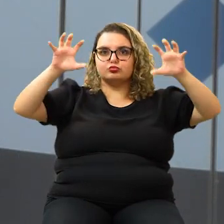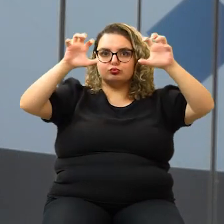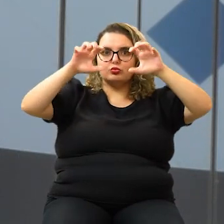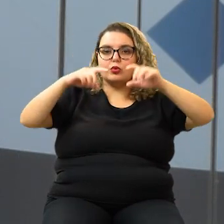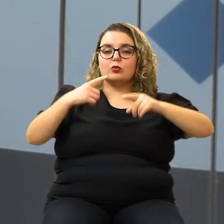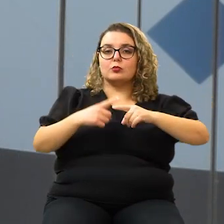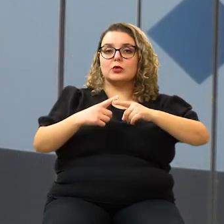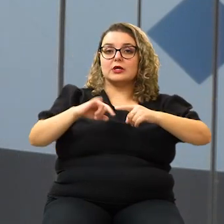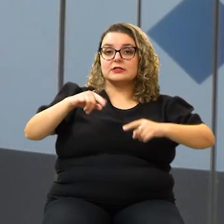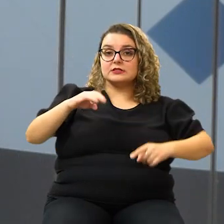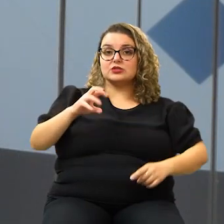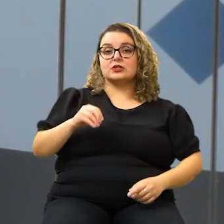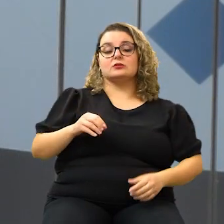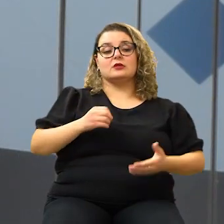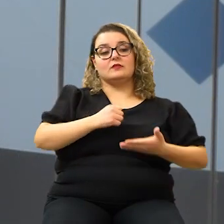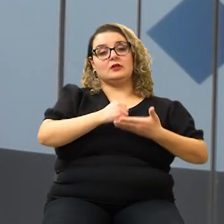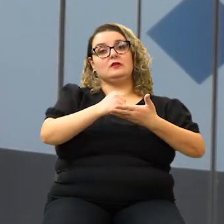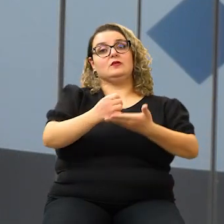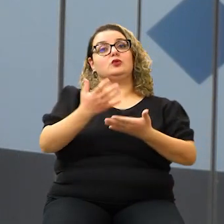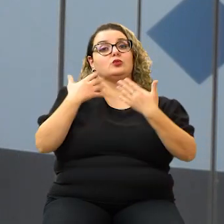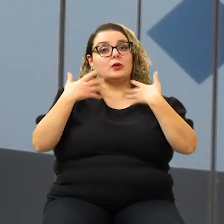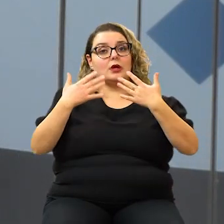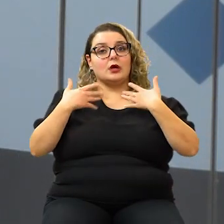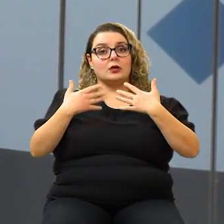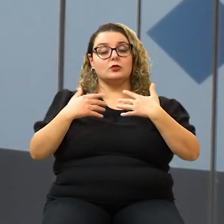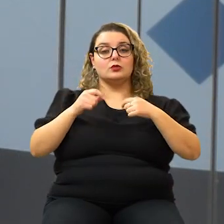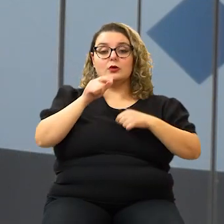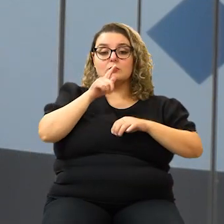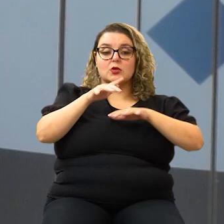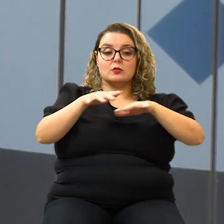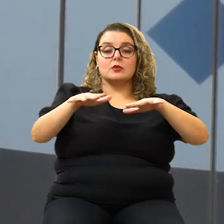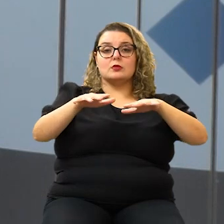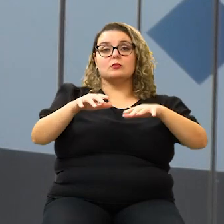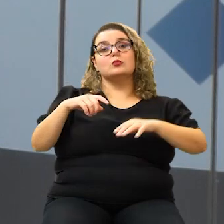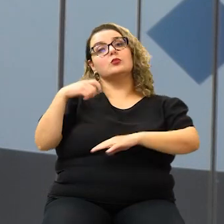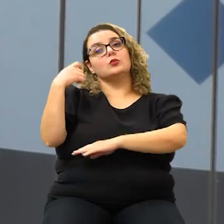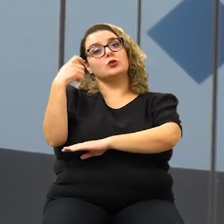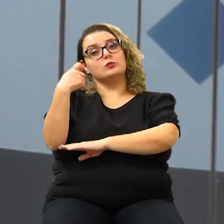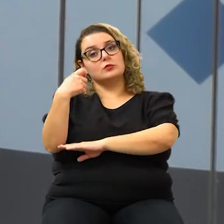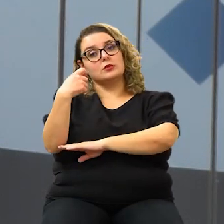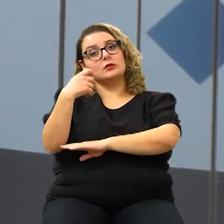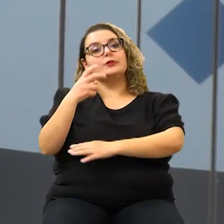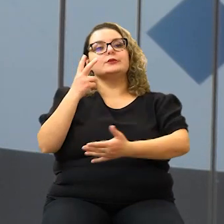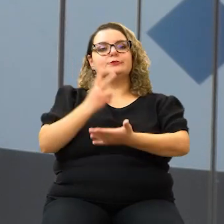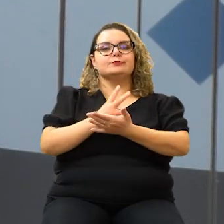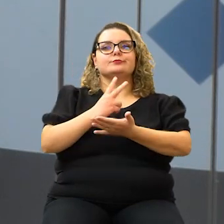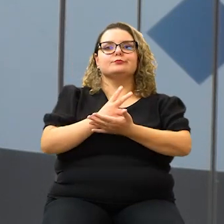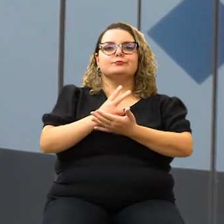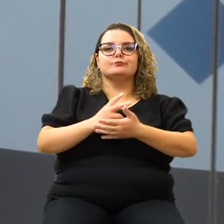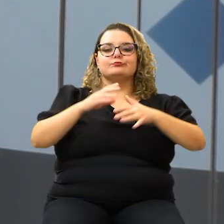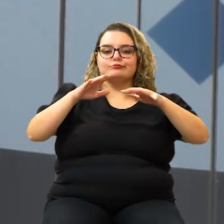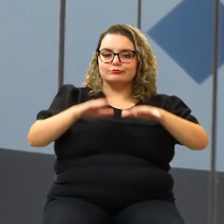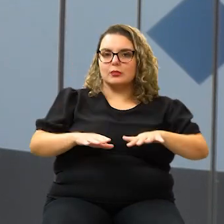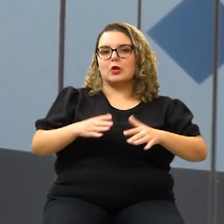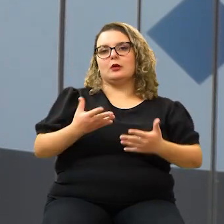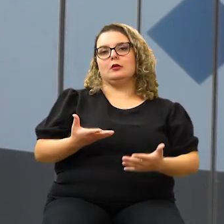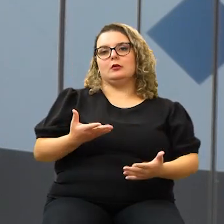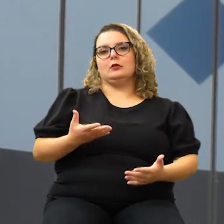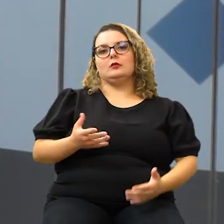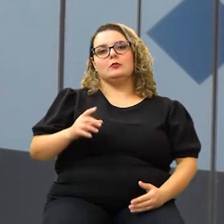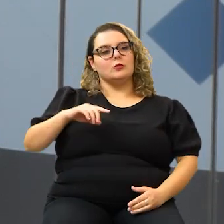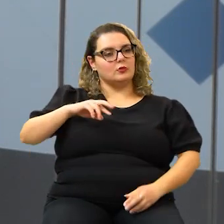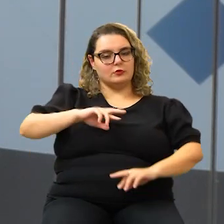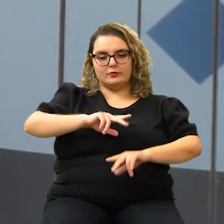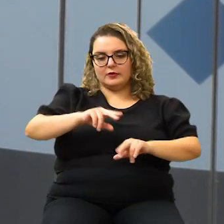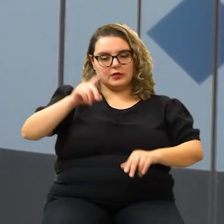estava transportando esse calor e umidade exatamente para o Rio Grande do Sul e ficando persistente por vários dias. Paralelo